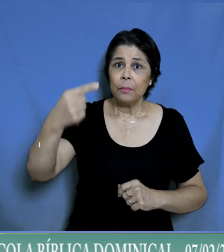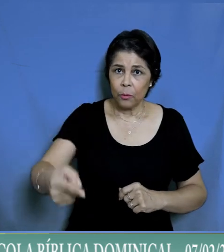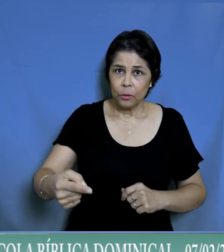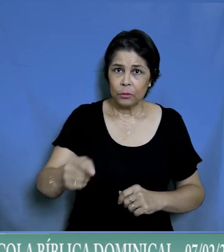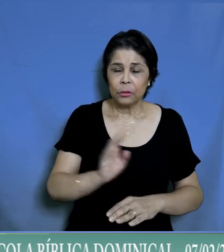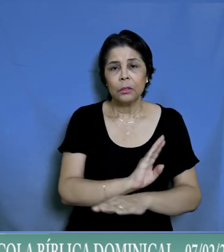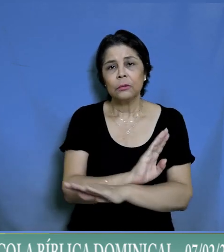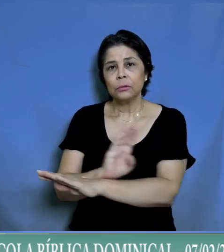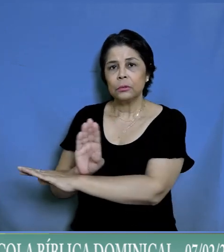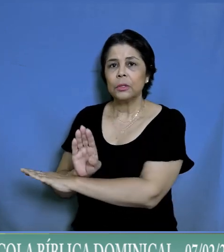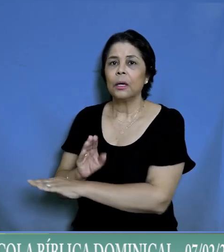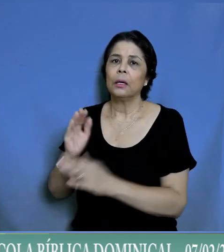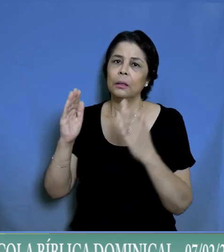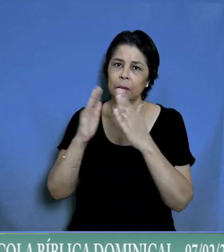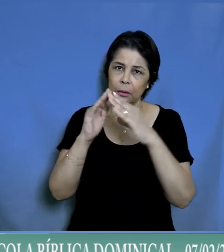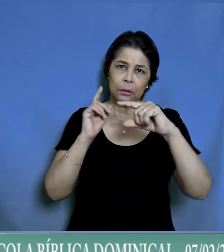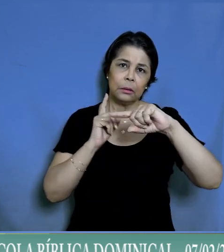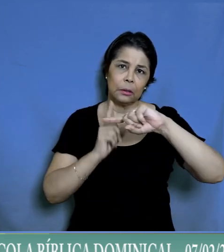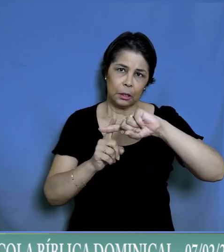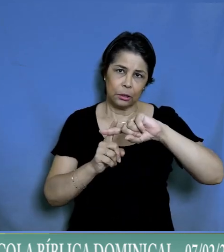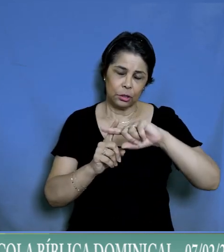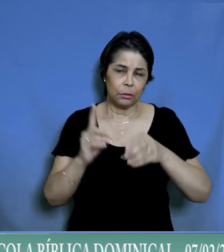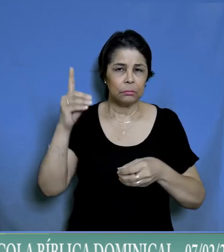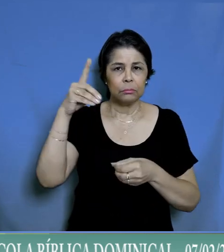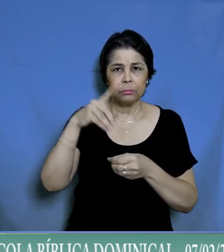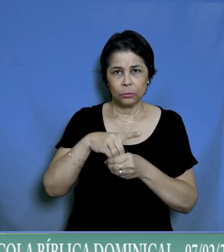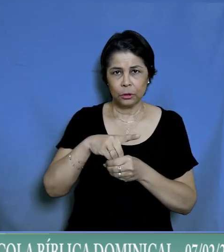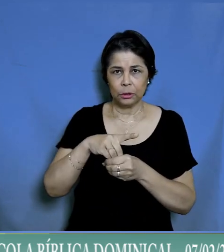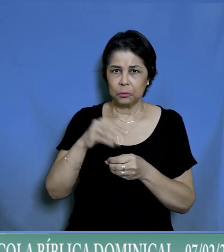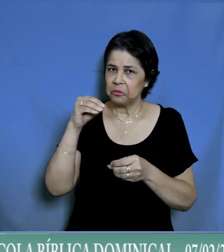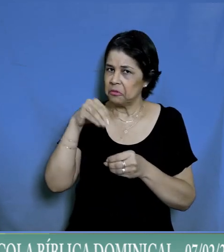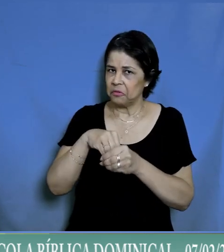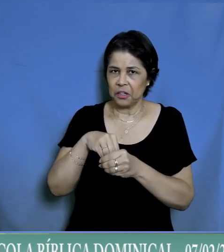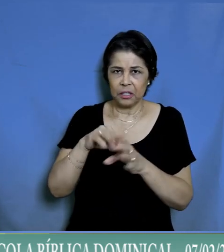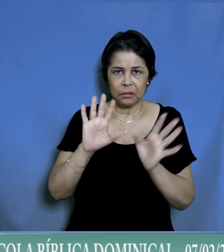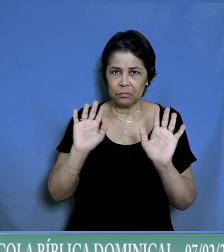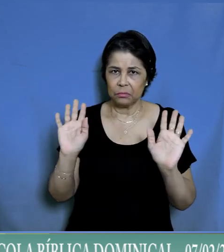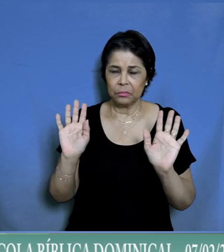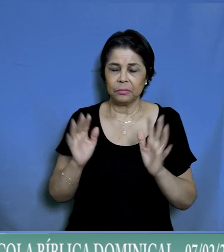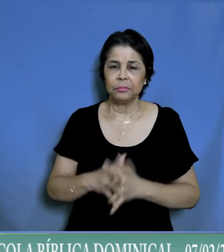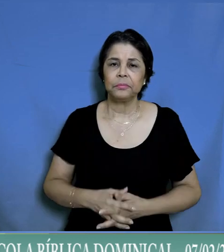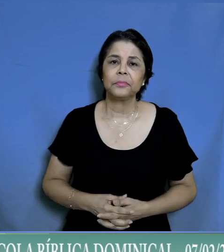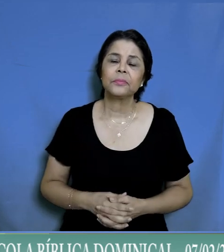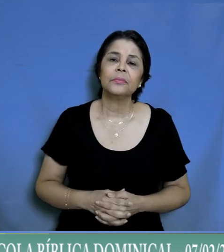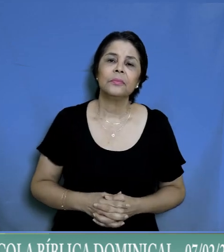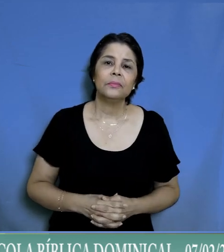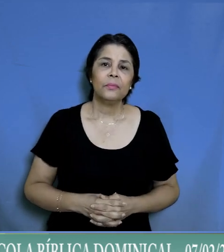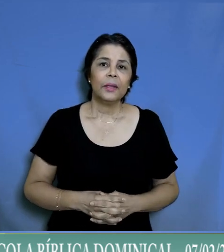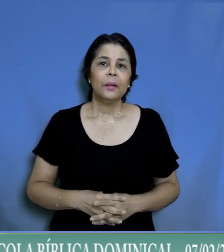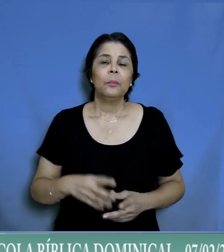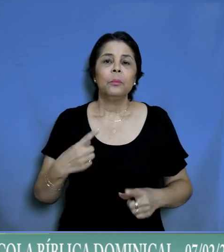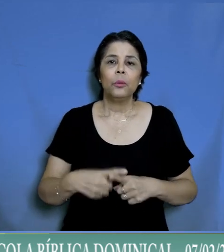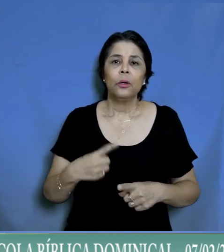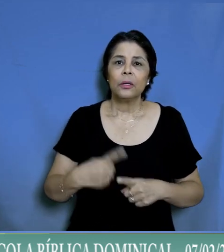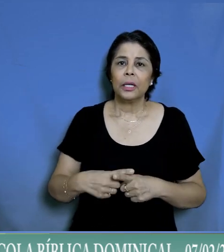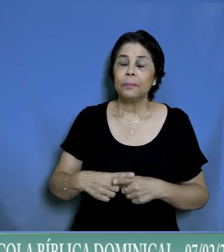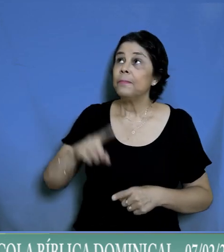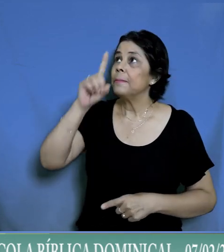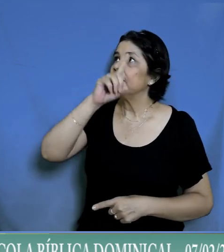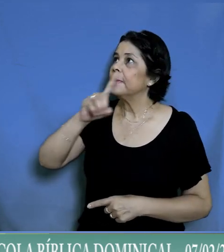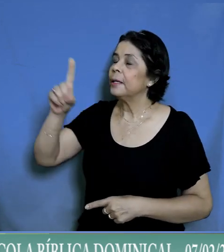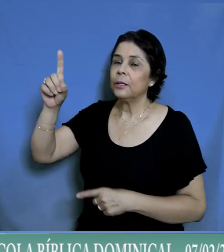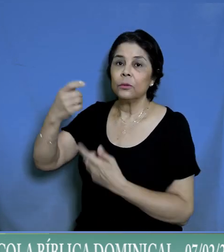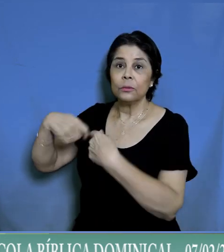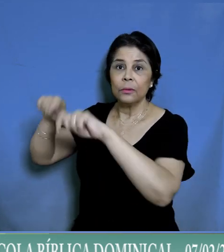O trabalho é um ministério espiritual para a vida daqueles que confiam em Deus, sobretudo